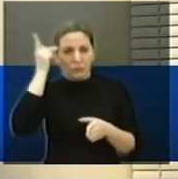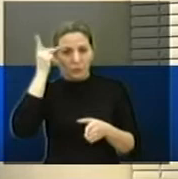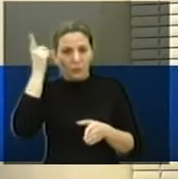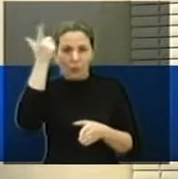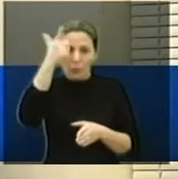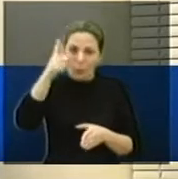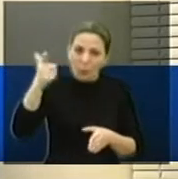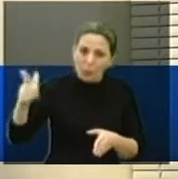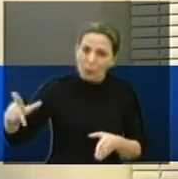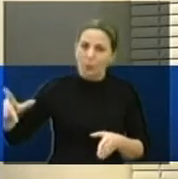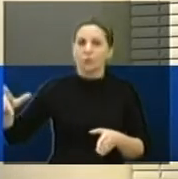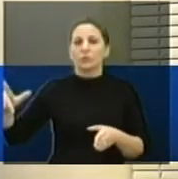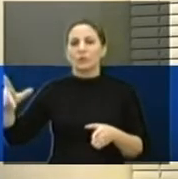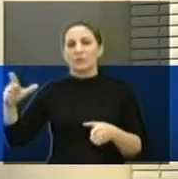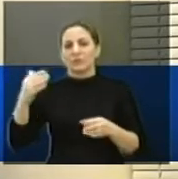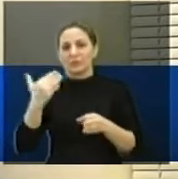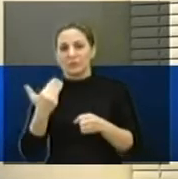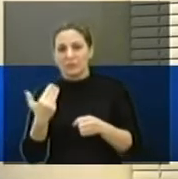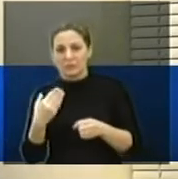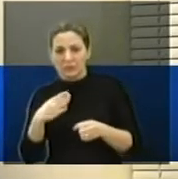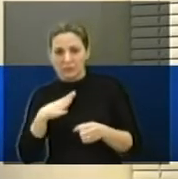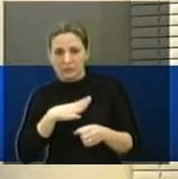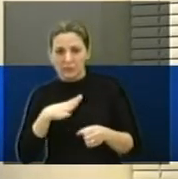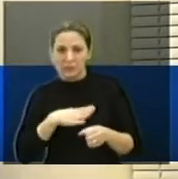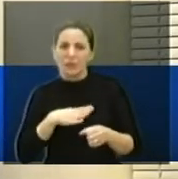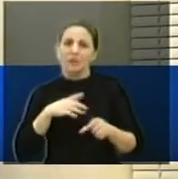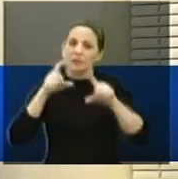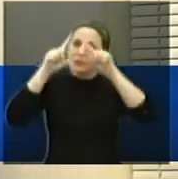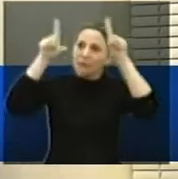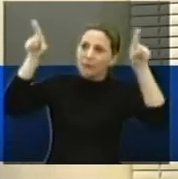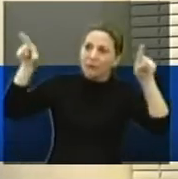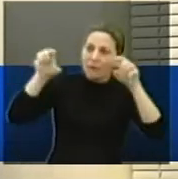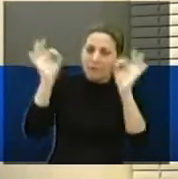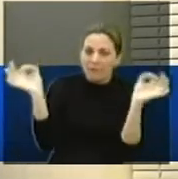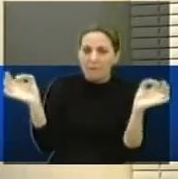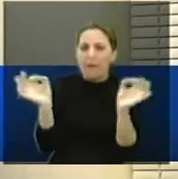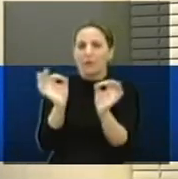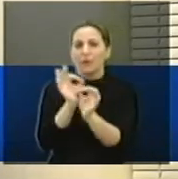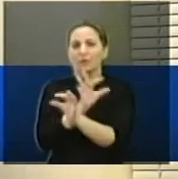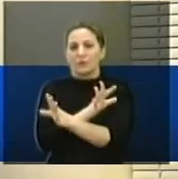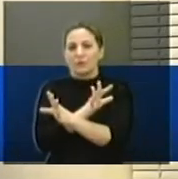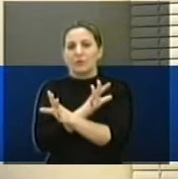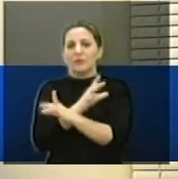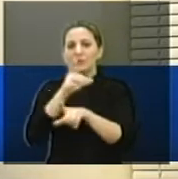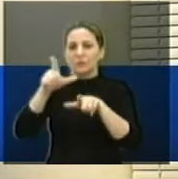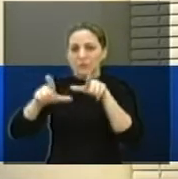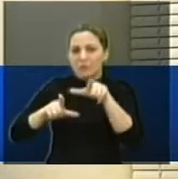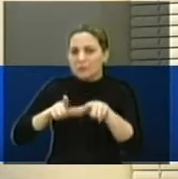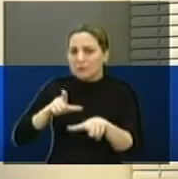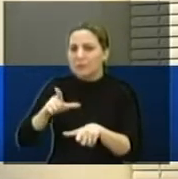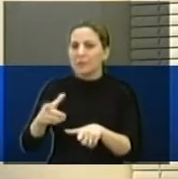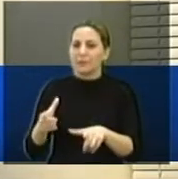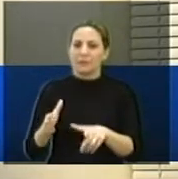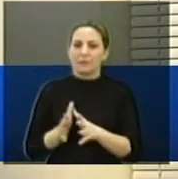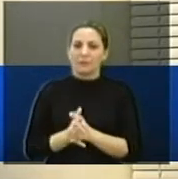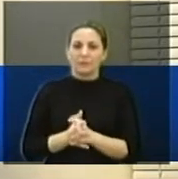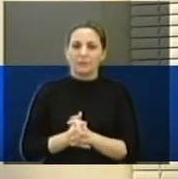faz direito pois sinalização conclui-la o trabalho não está concluído